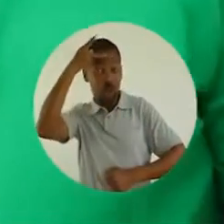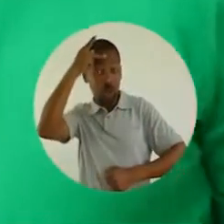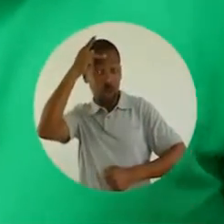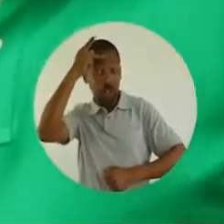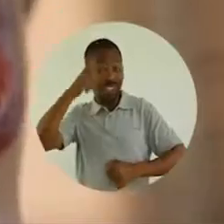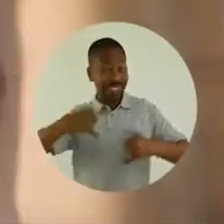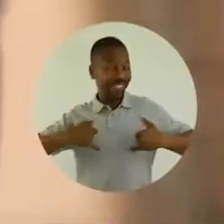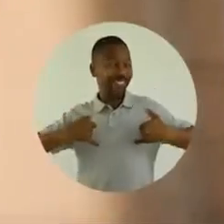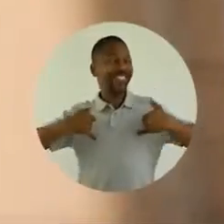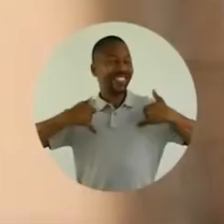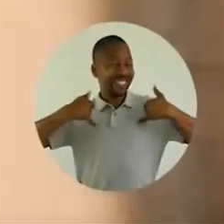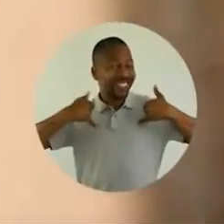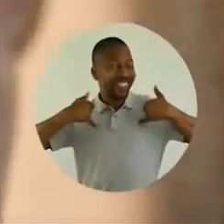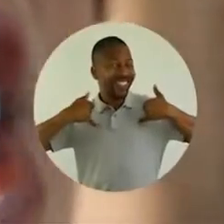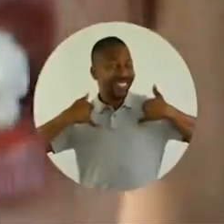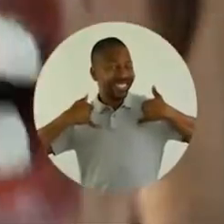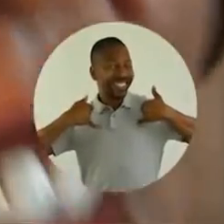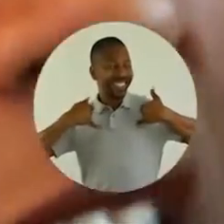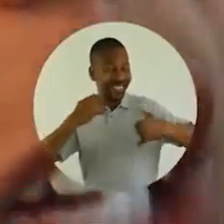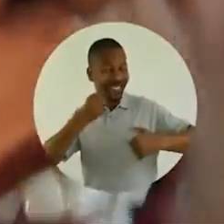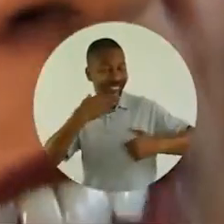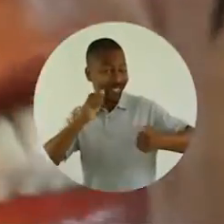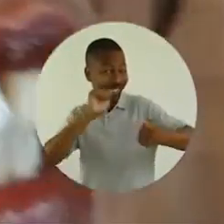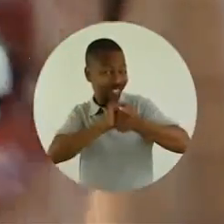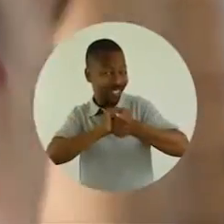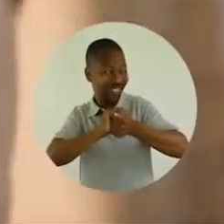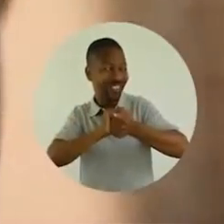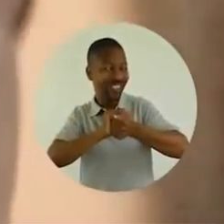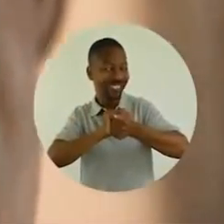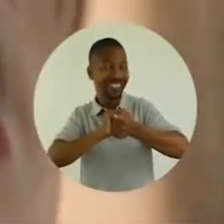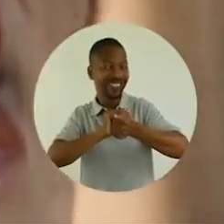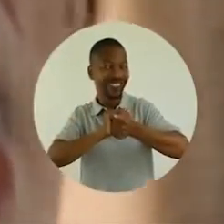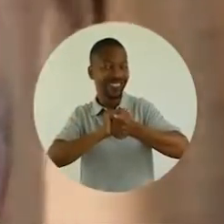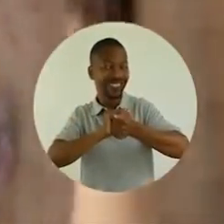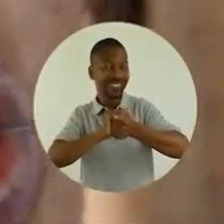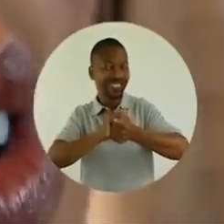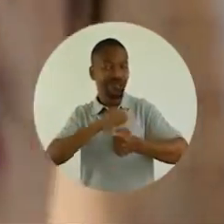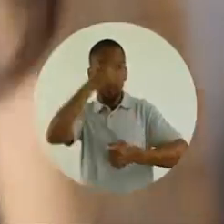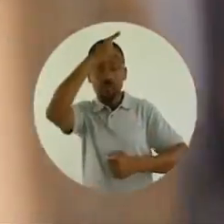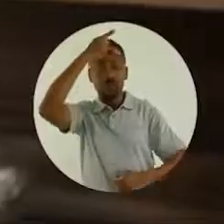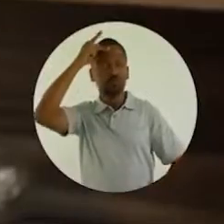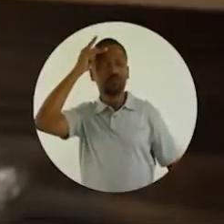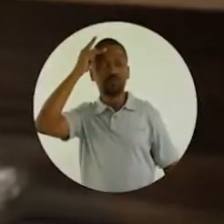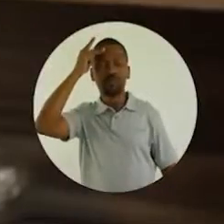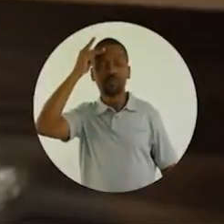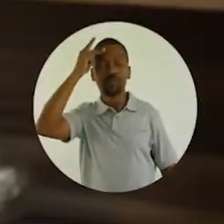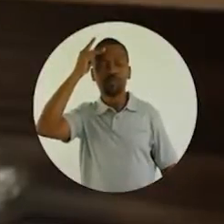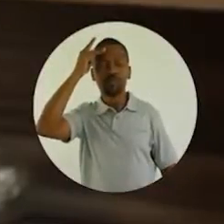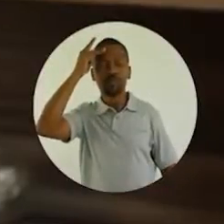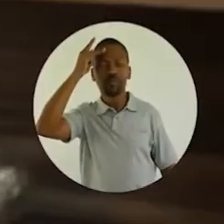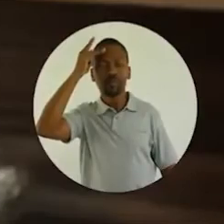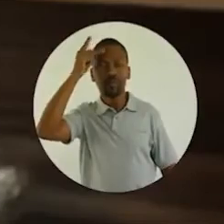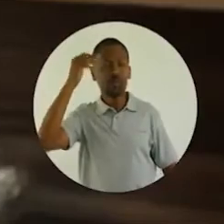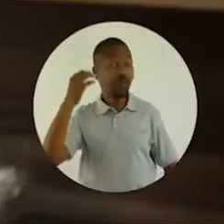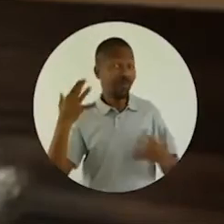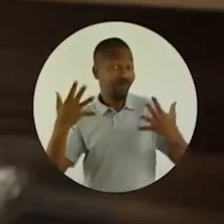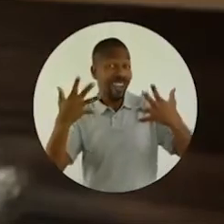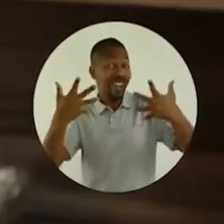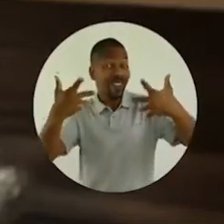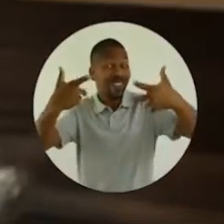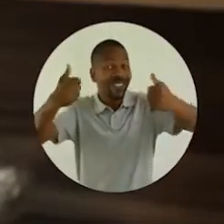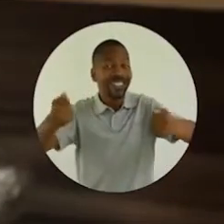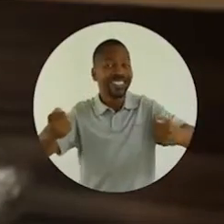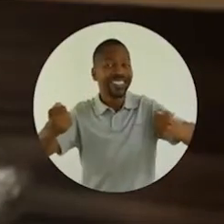Hoje, assim, eu me sinto orgulhosa, ser privilegiada de estar ao lado dele, né? De ter uma pessoa que, né, é tão